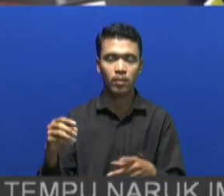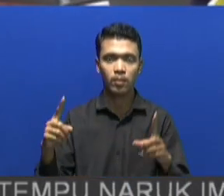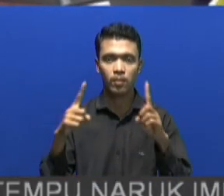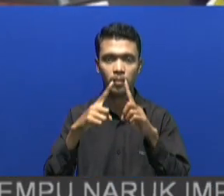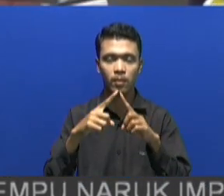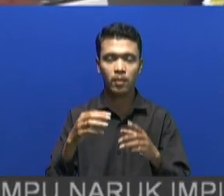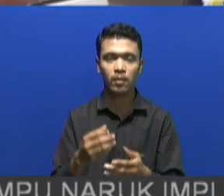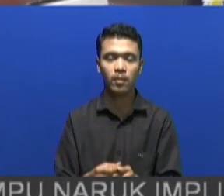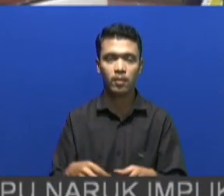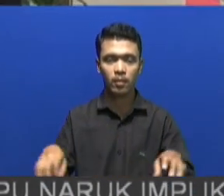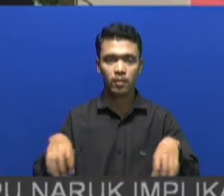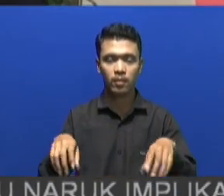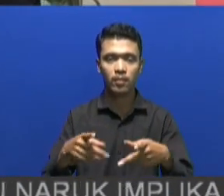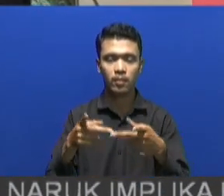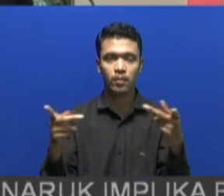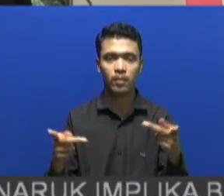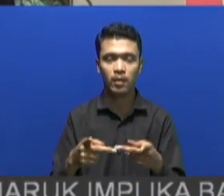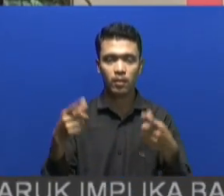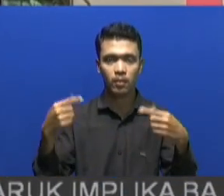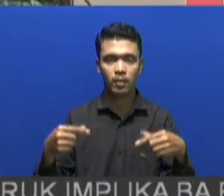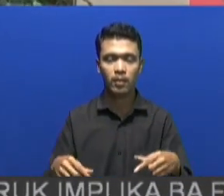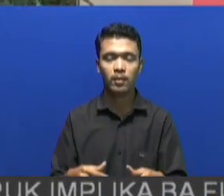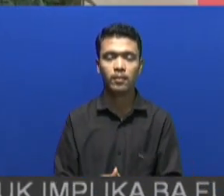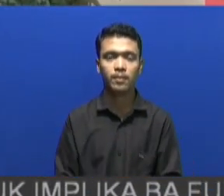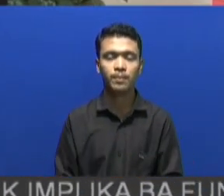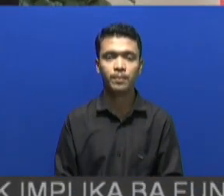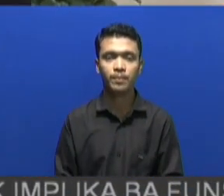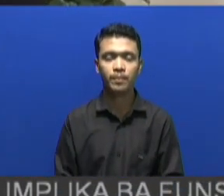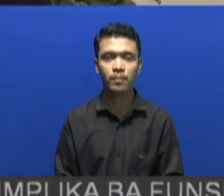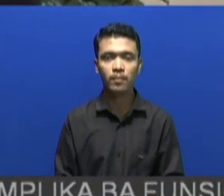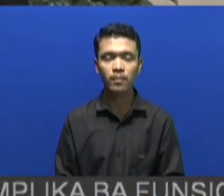mecanismo financiamento verde global. Laurindo Razahaba, Olandino Paiseco, RTTL.